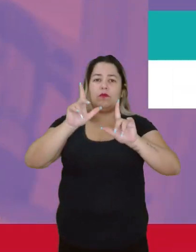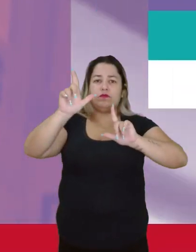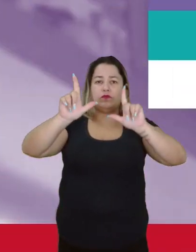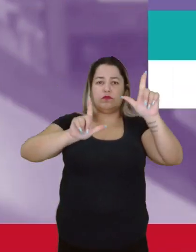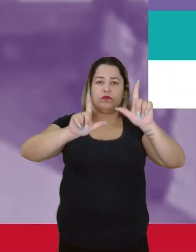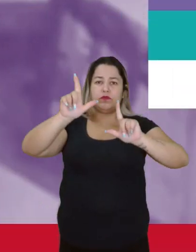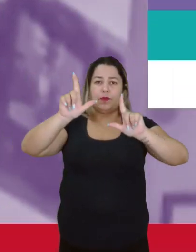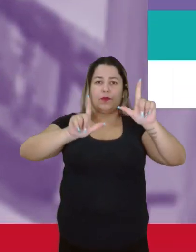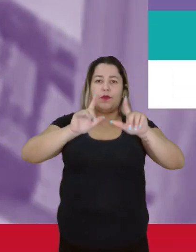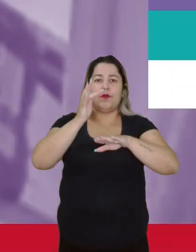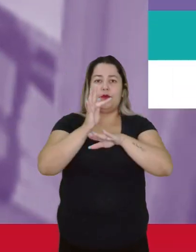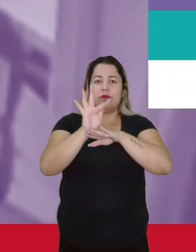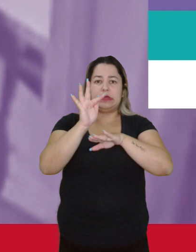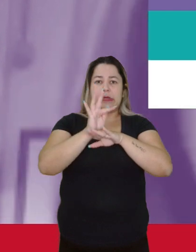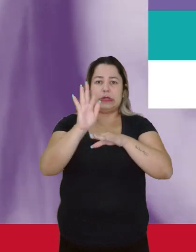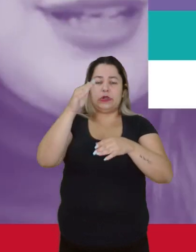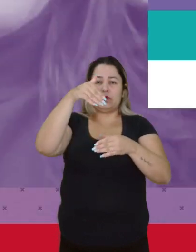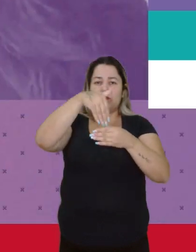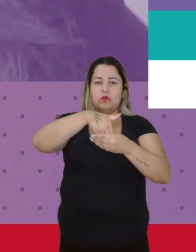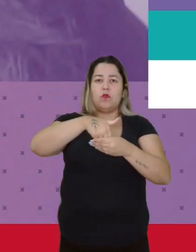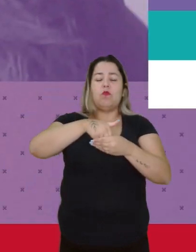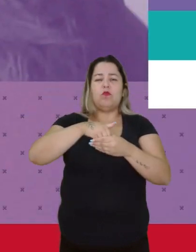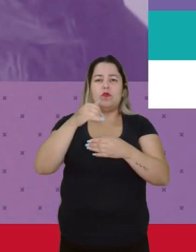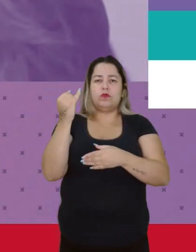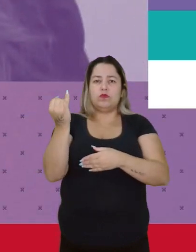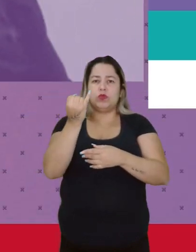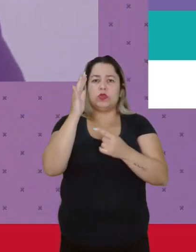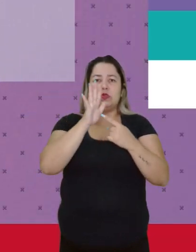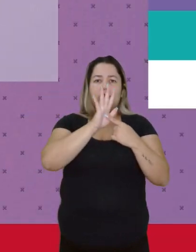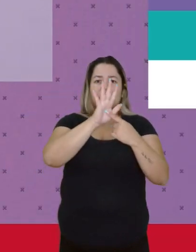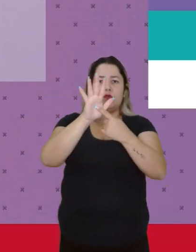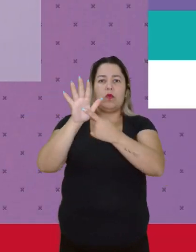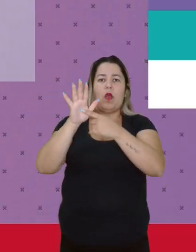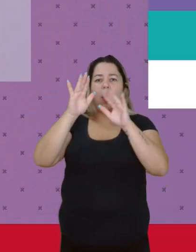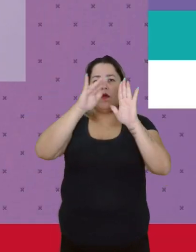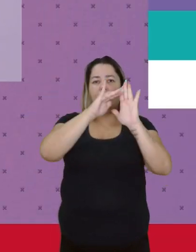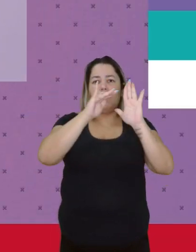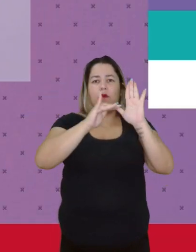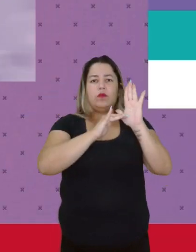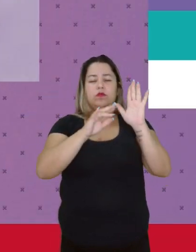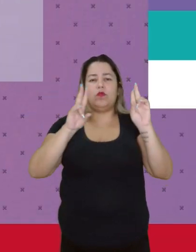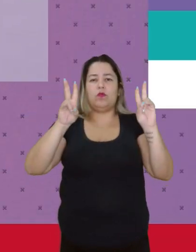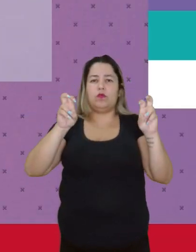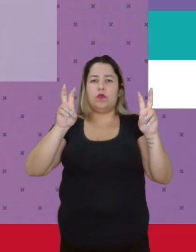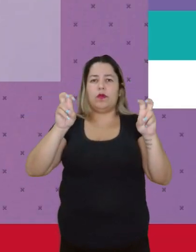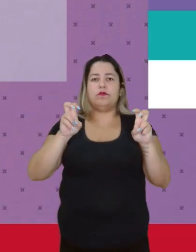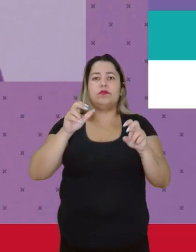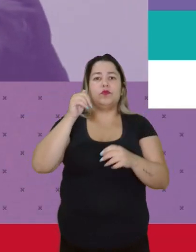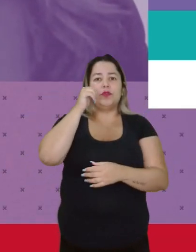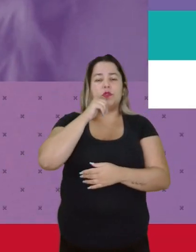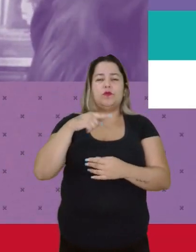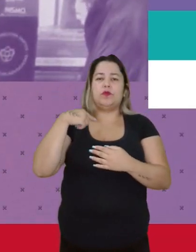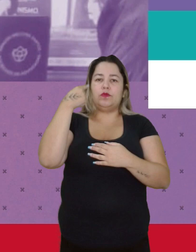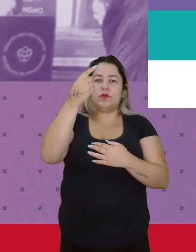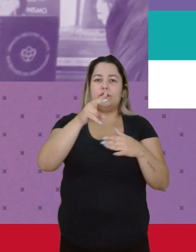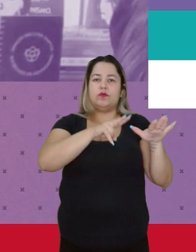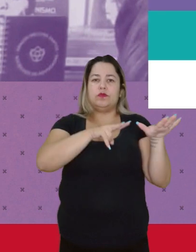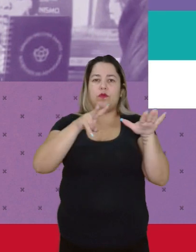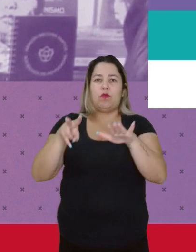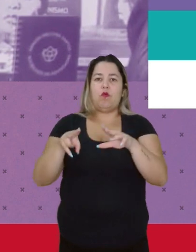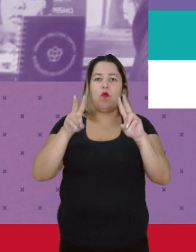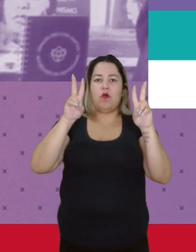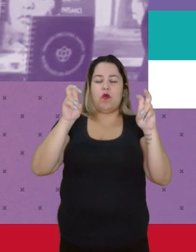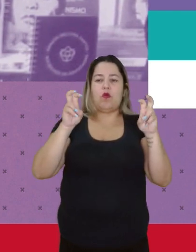Elas Formação Eleições trouxe pontos importantes para uma campanha eleitoral de mulheres. Na próxima semana, o tema